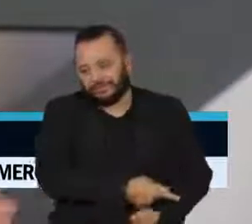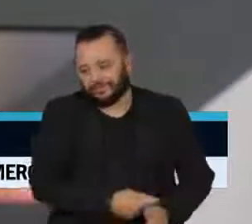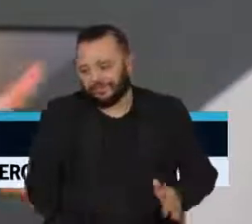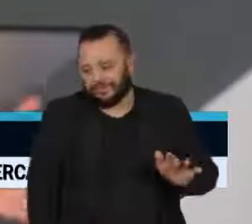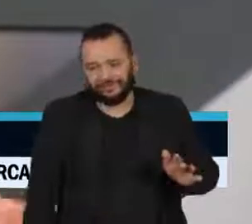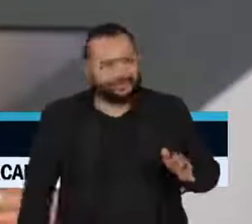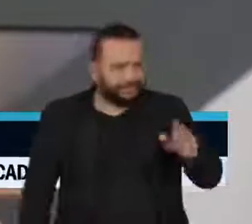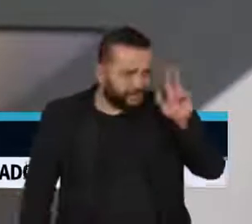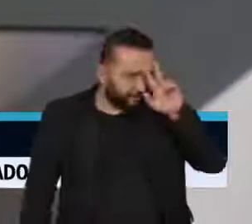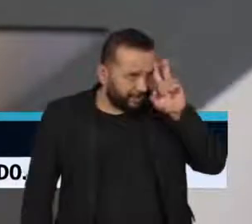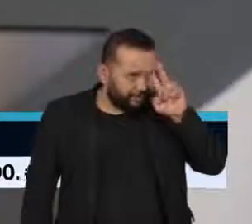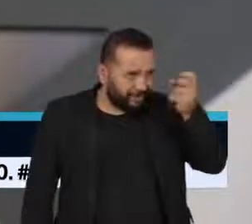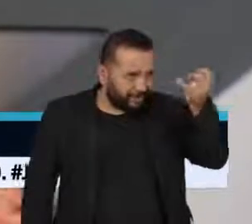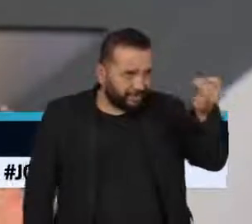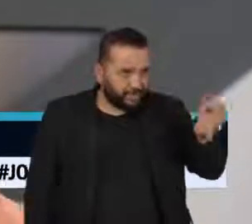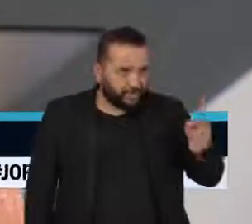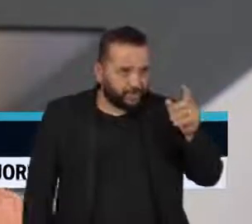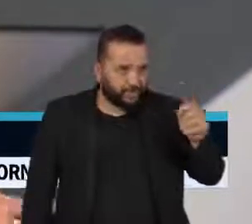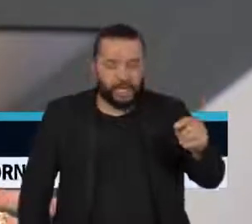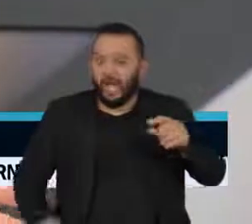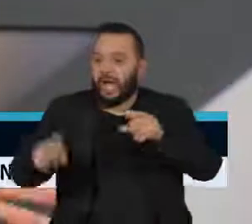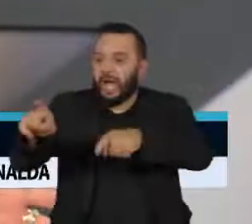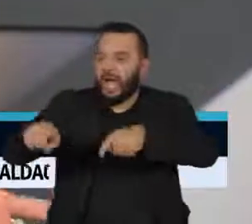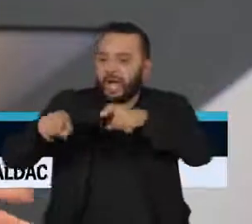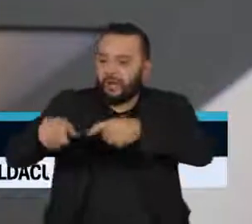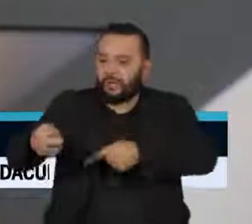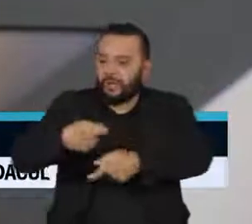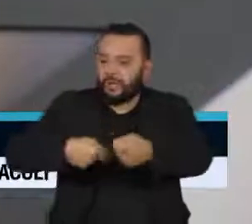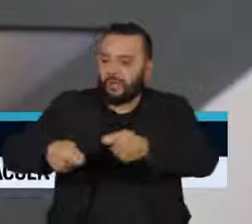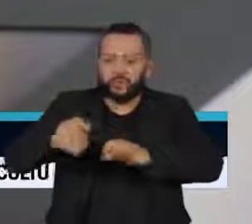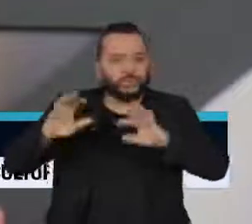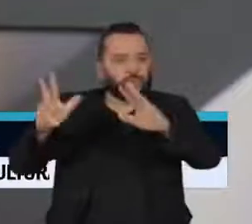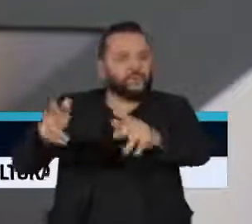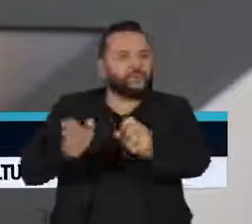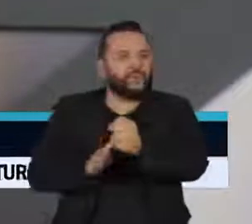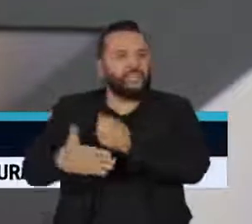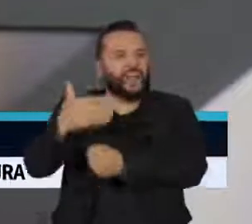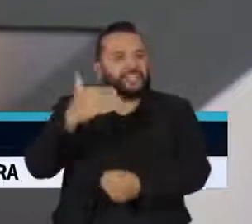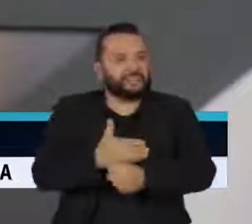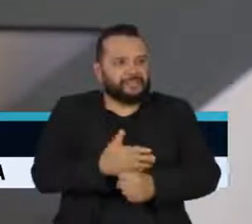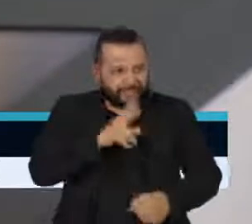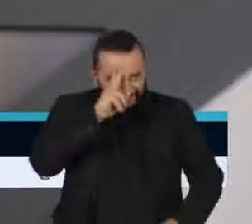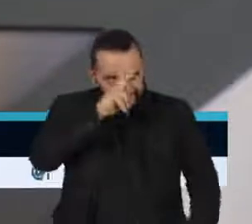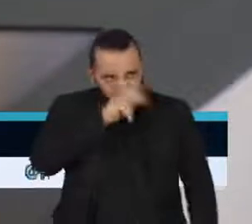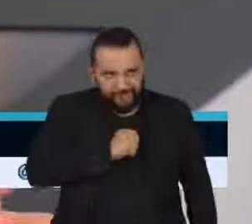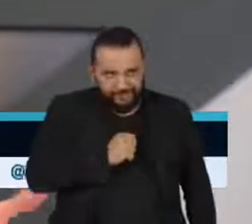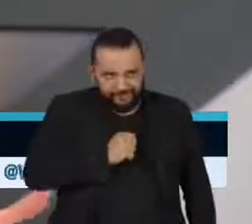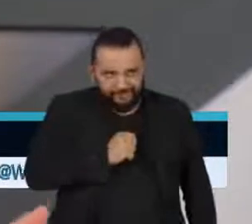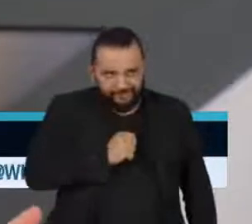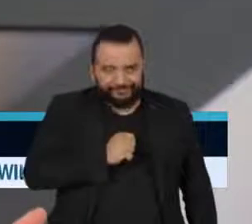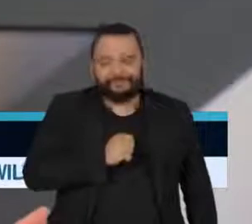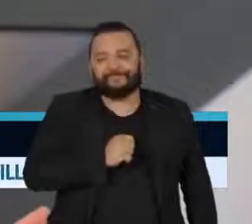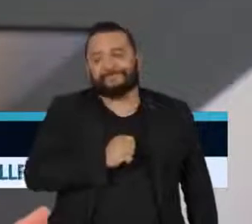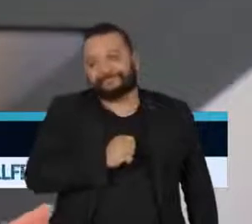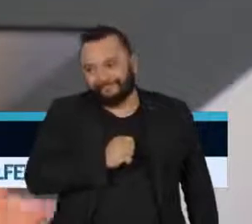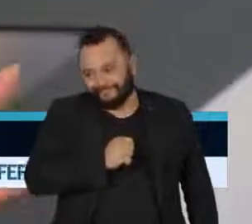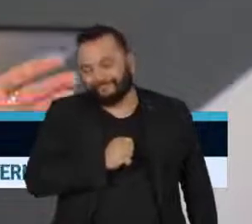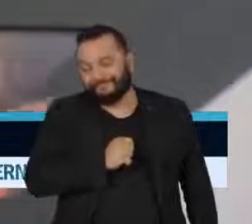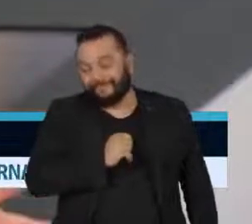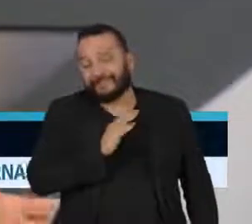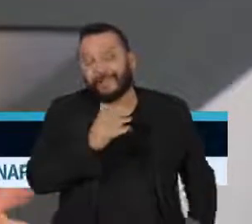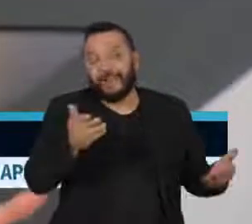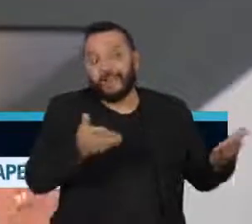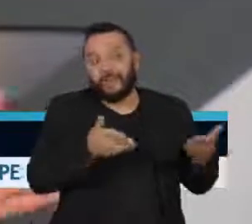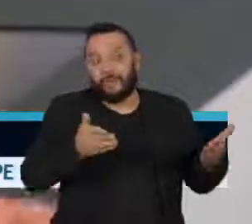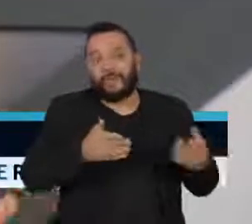acabou chamando todo o agronegócio de fascista, eu acho, ele vem tentando fazer essa divisão muito clara, que é